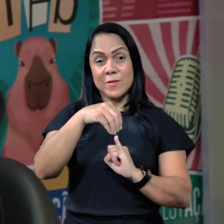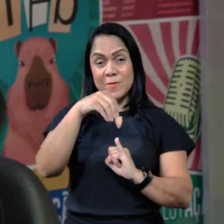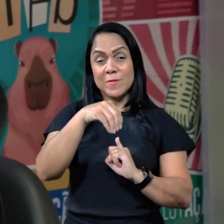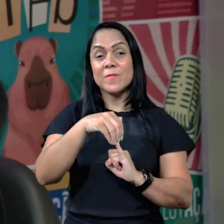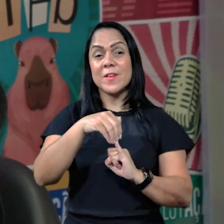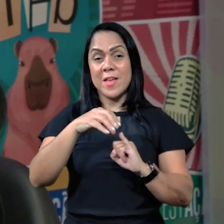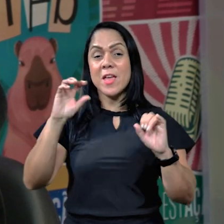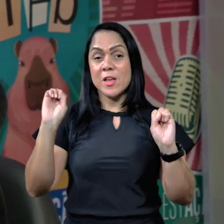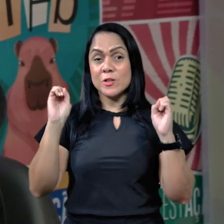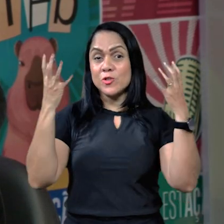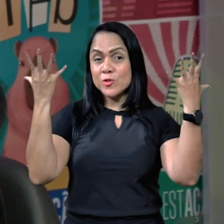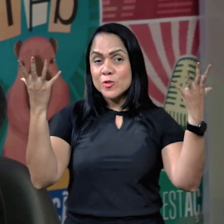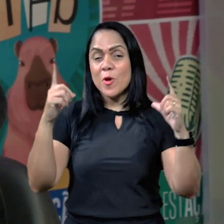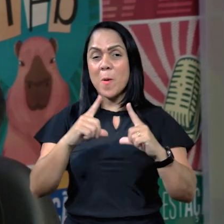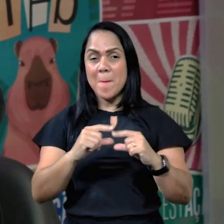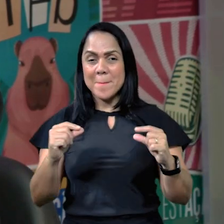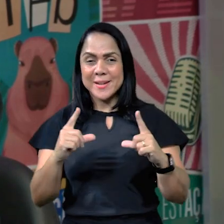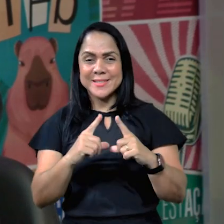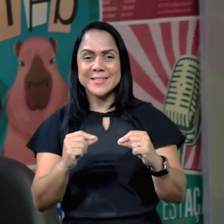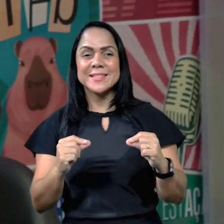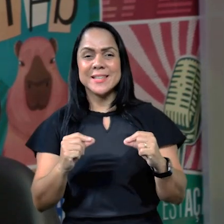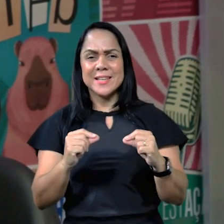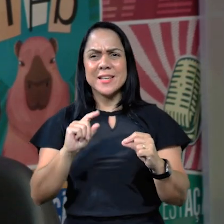também em Brasília. Sim, sim. E você atua